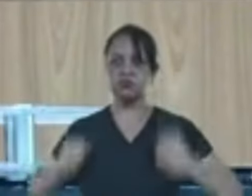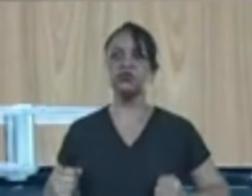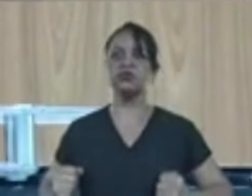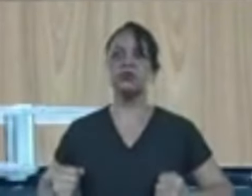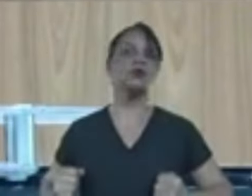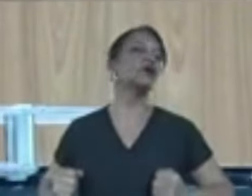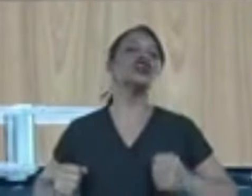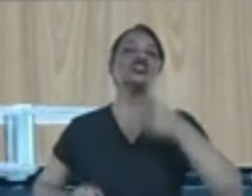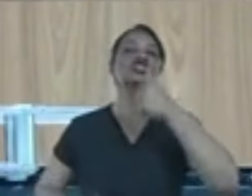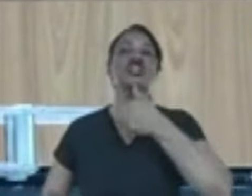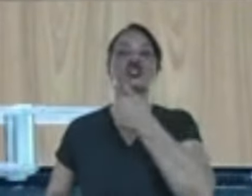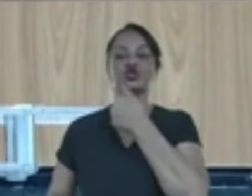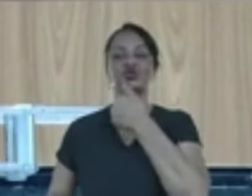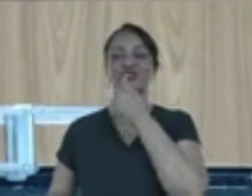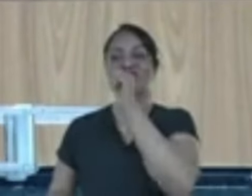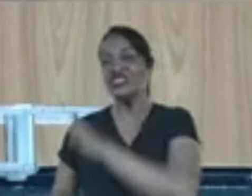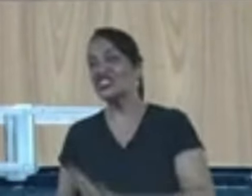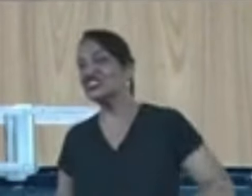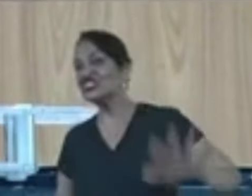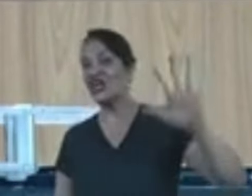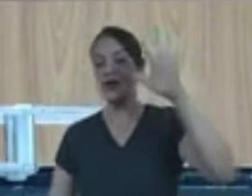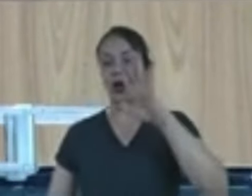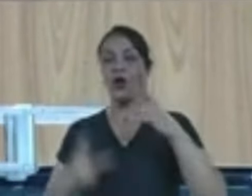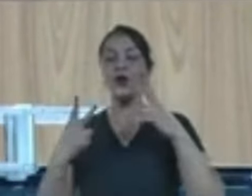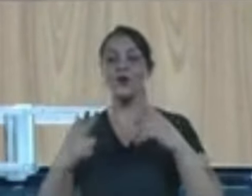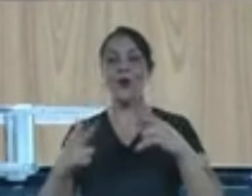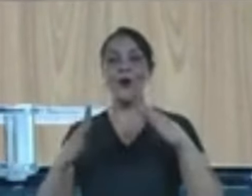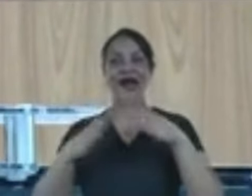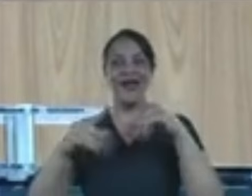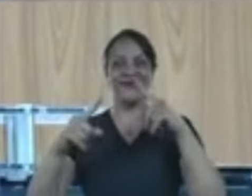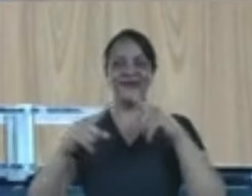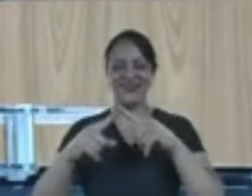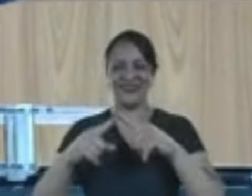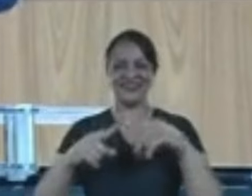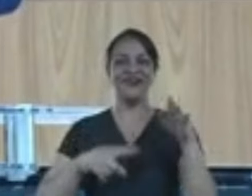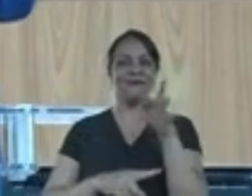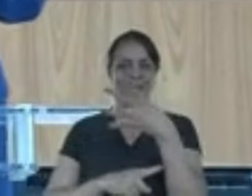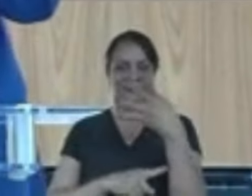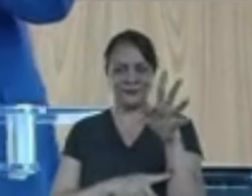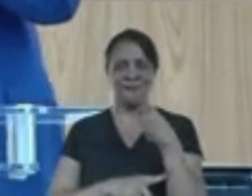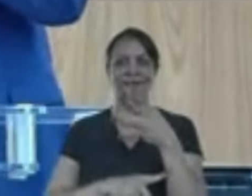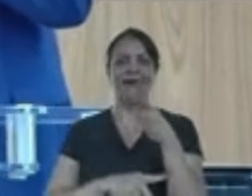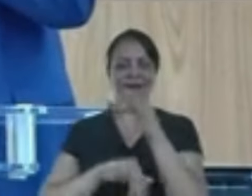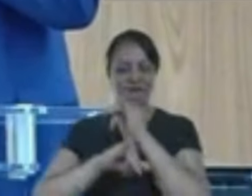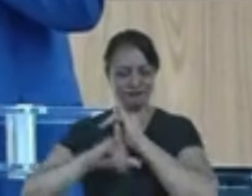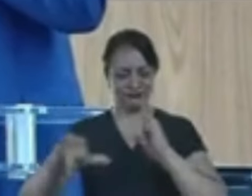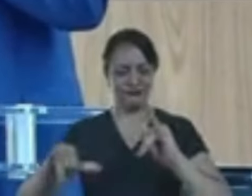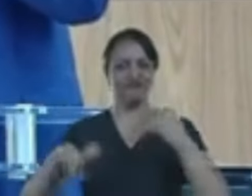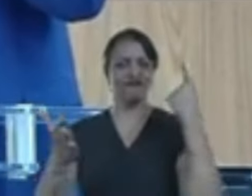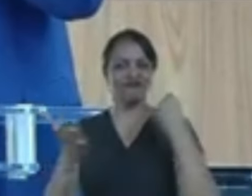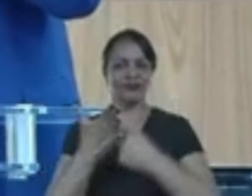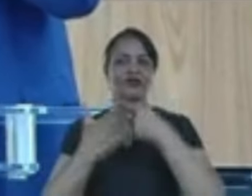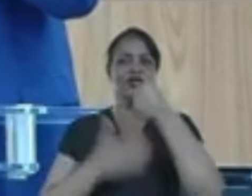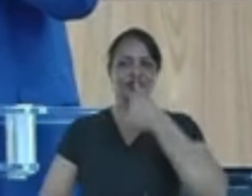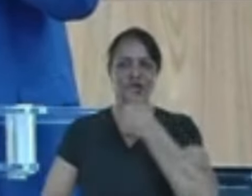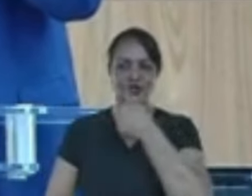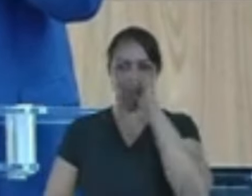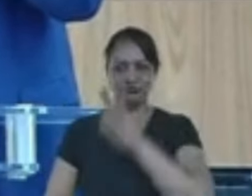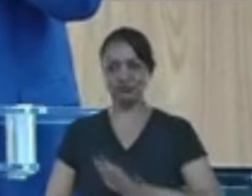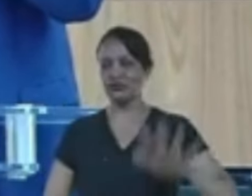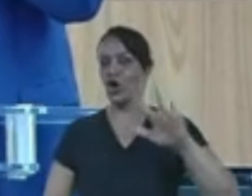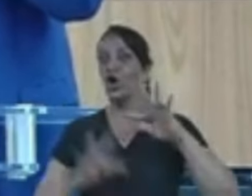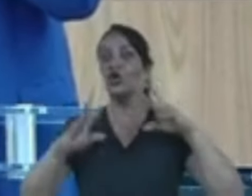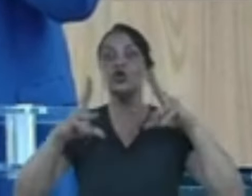nacional, assim como a Quadrangular está declarando hoje, né? Um jejum nacional. Todo mundo